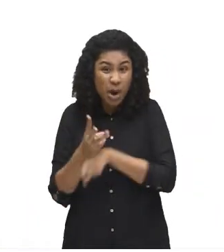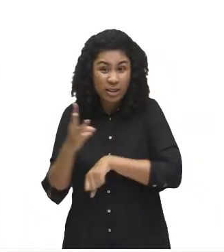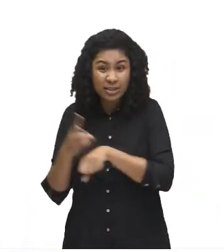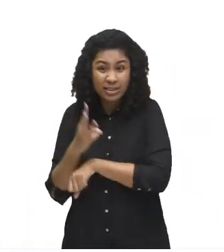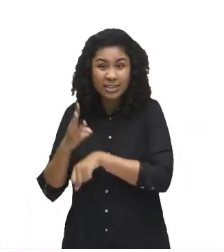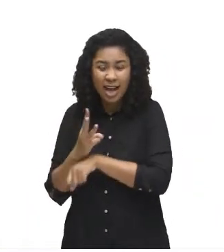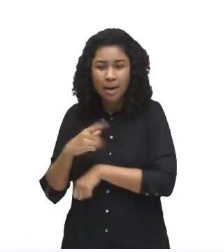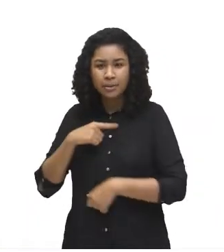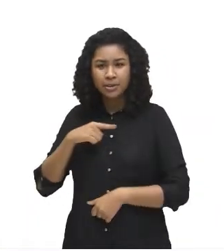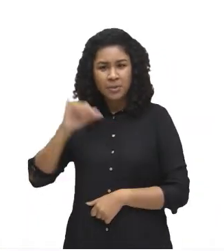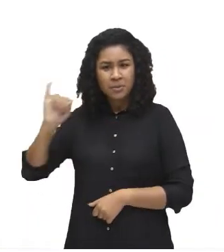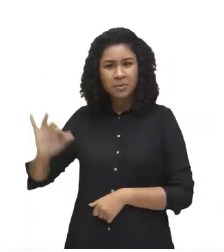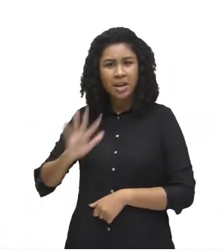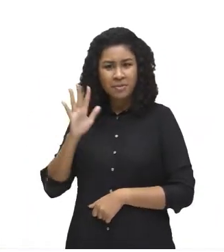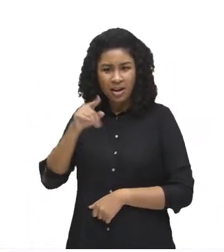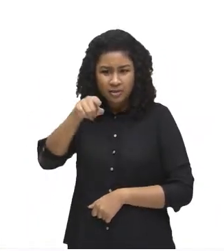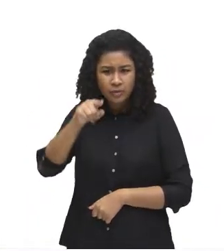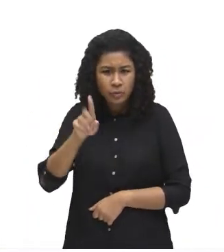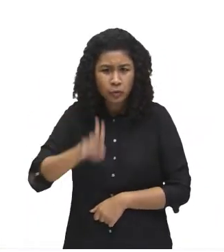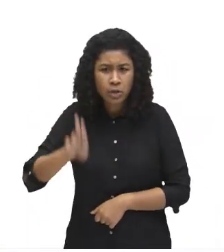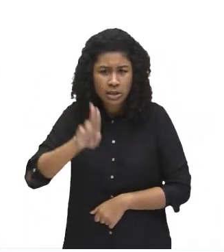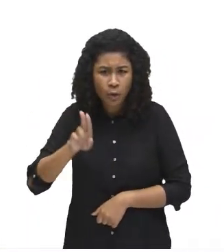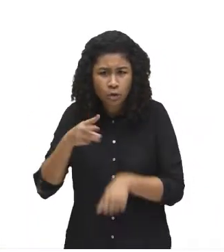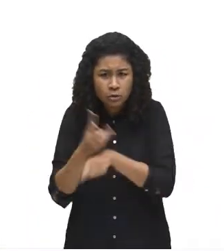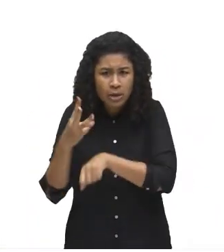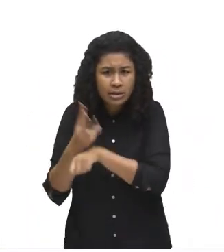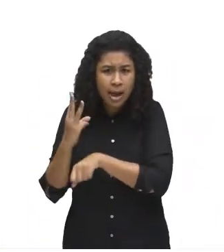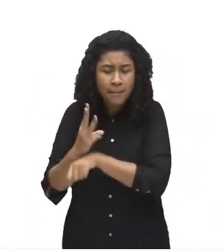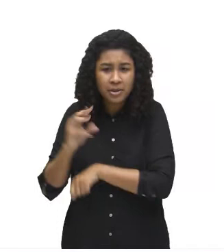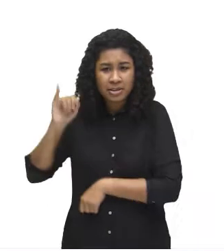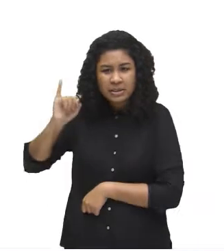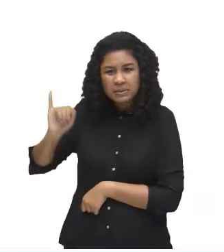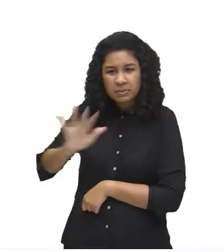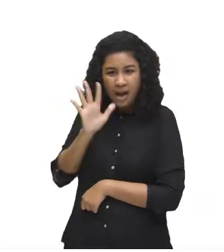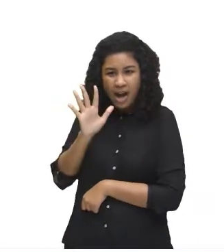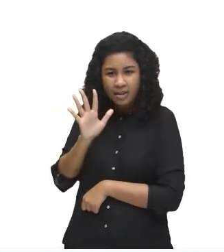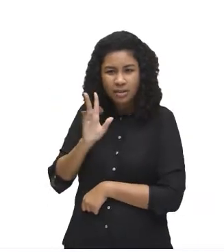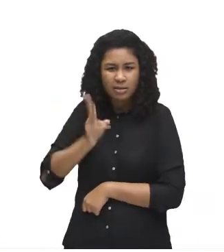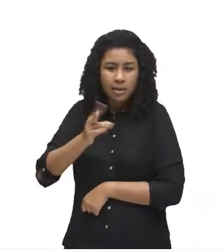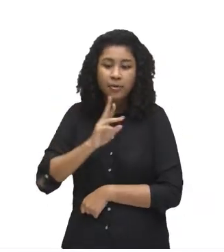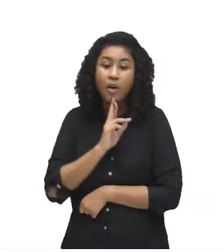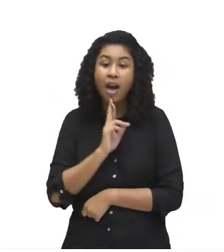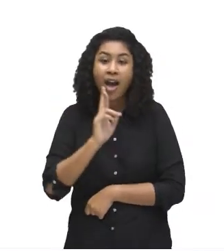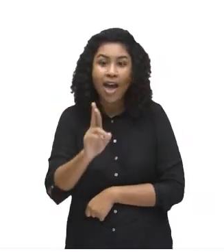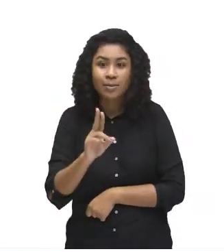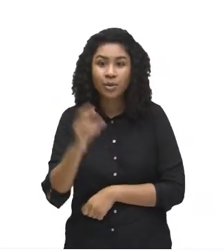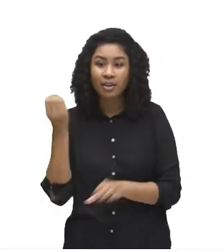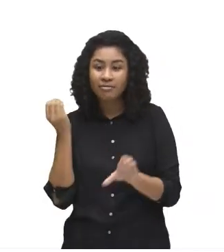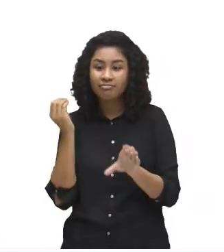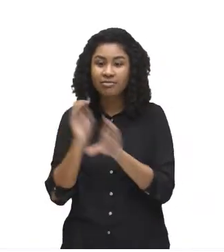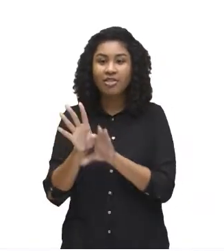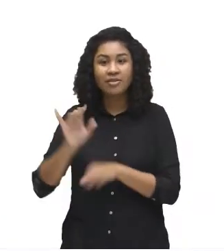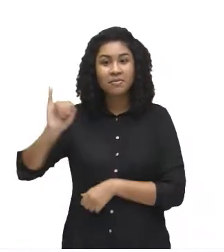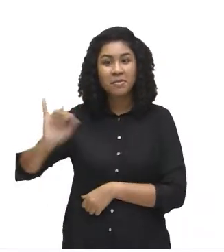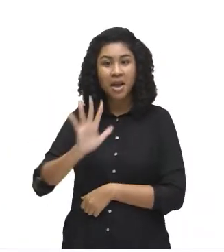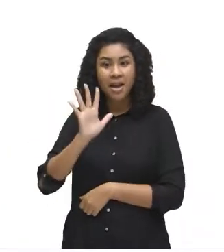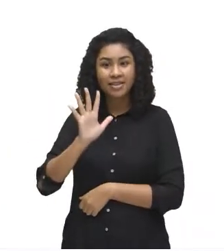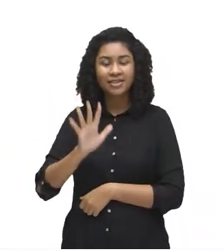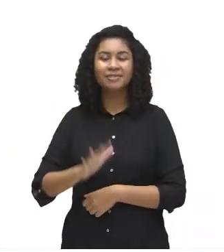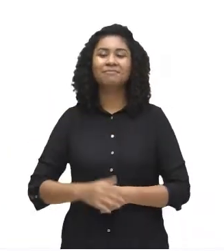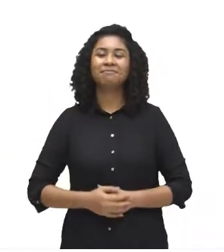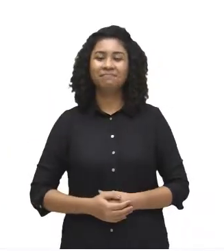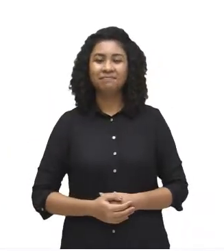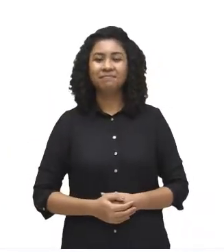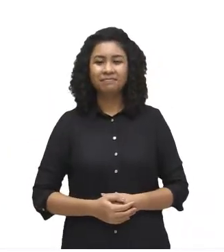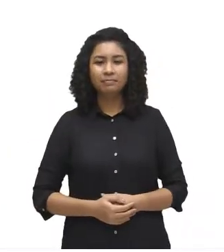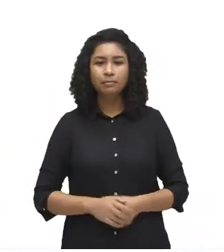de figurinhas na comunicação dos grupos quando você vai responder a alguém? Então, olha aí, é a composição